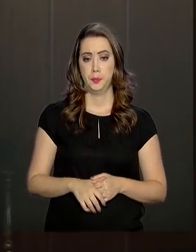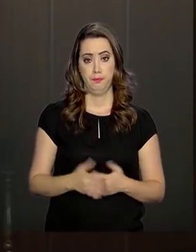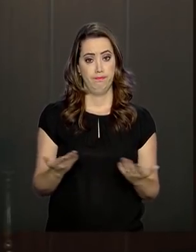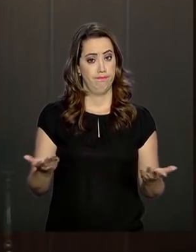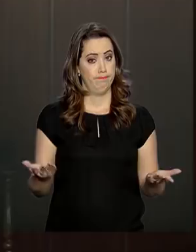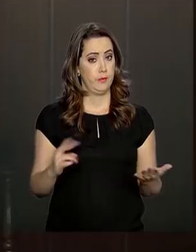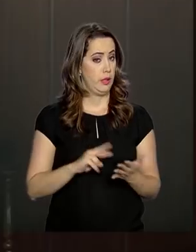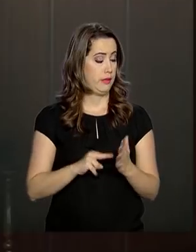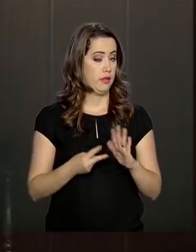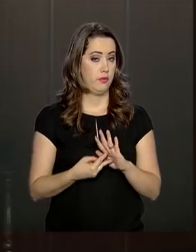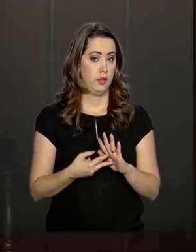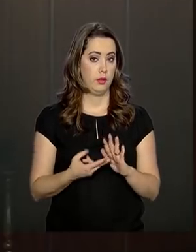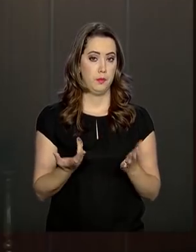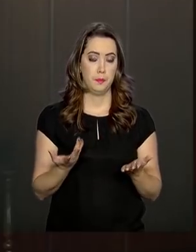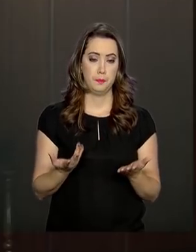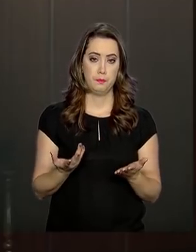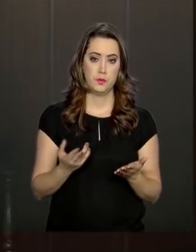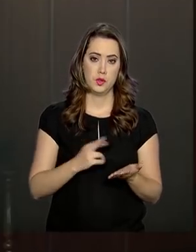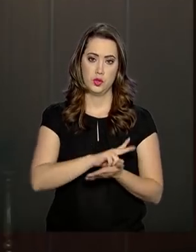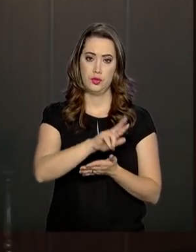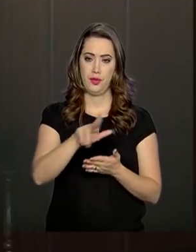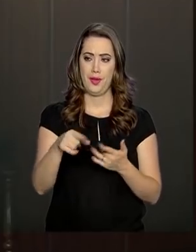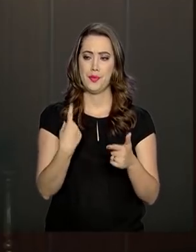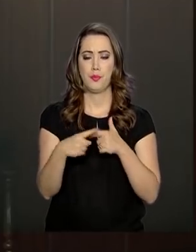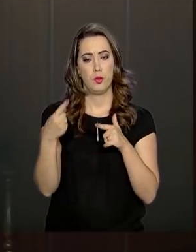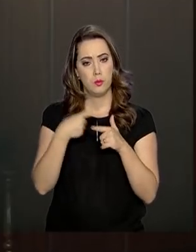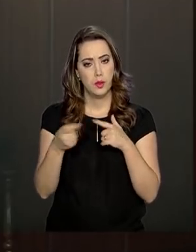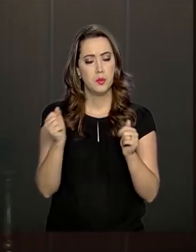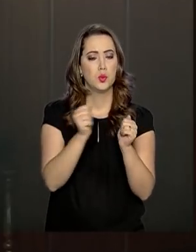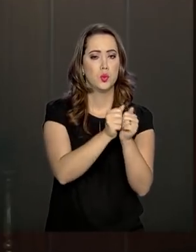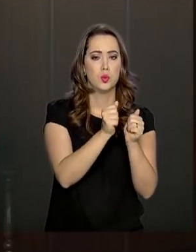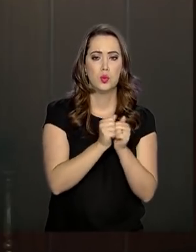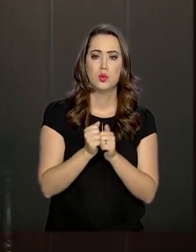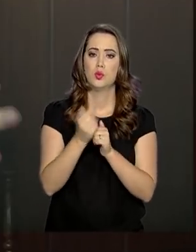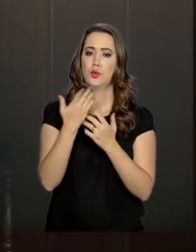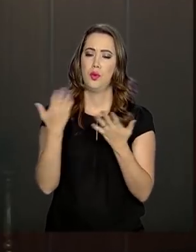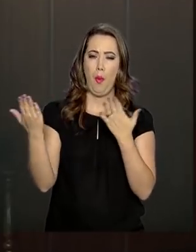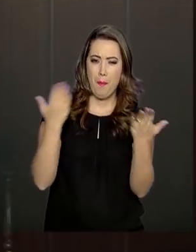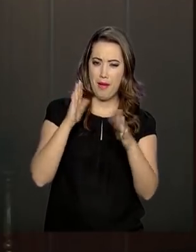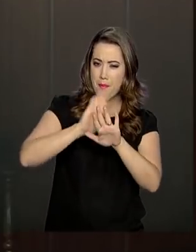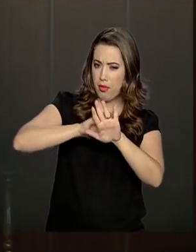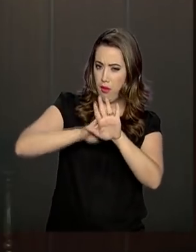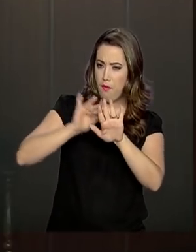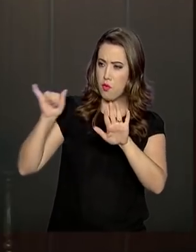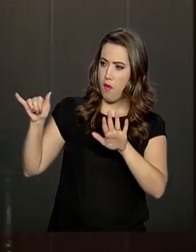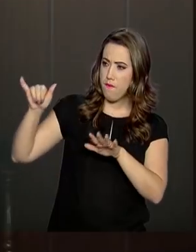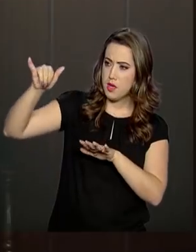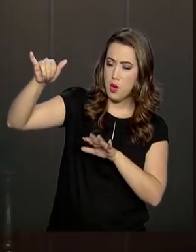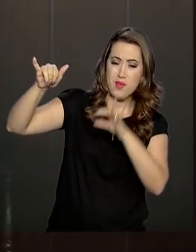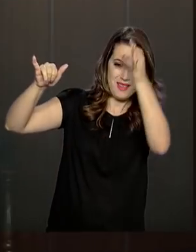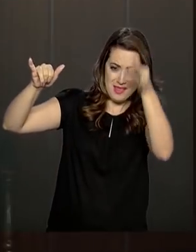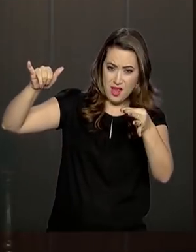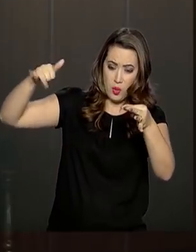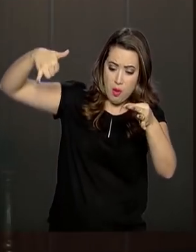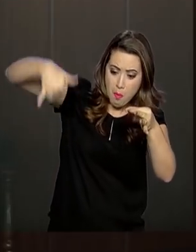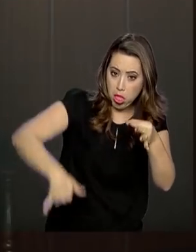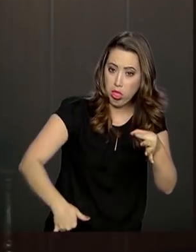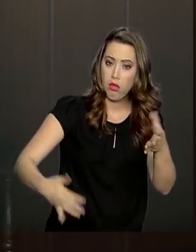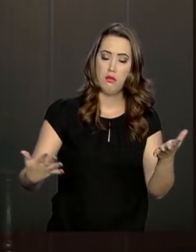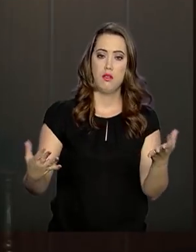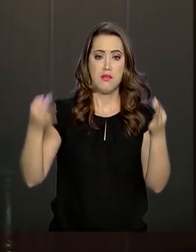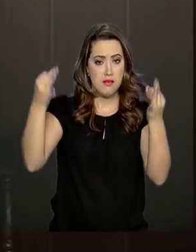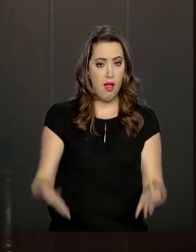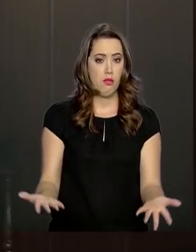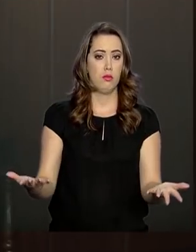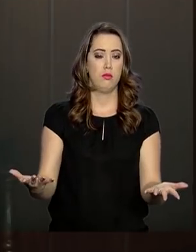Então, ela tem várias bombas e relógio a bordo. É um avião destinado a cair. Com várias bombas e relógio a bordo. A